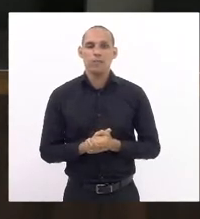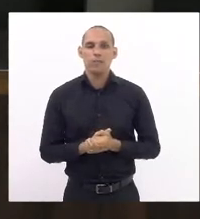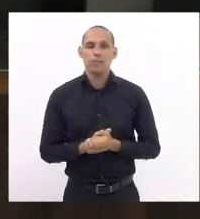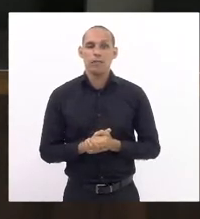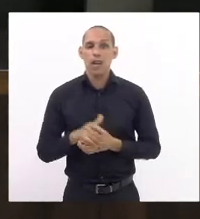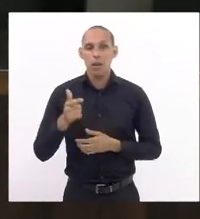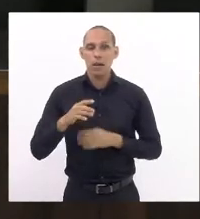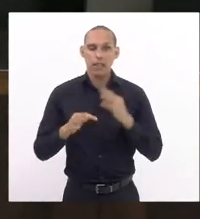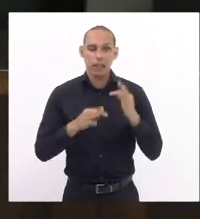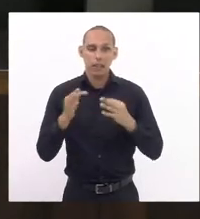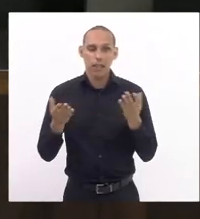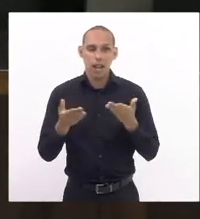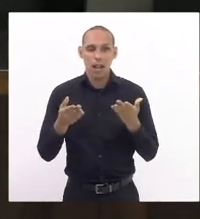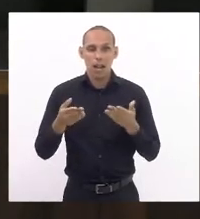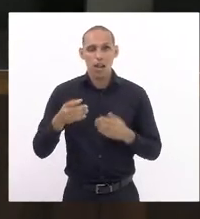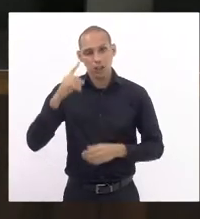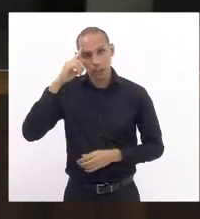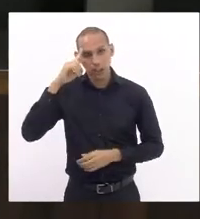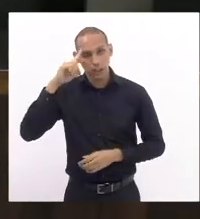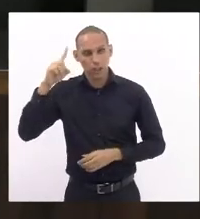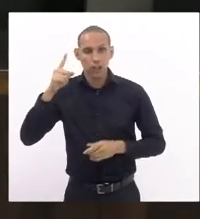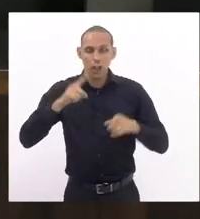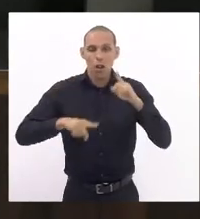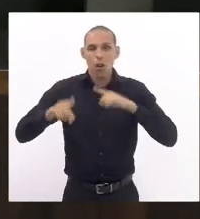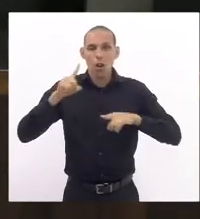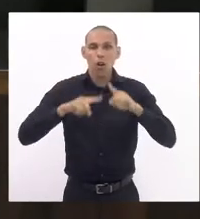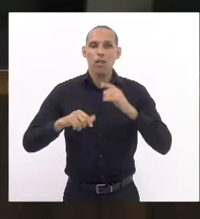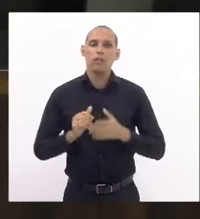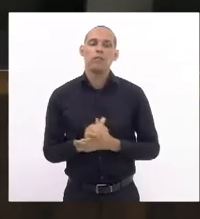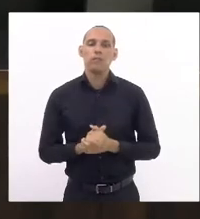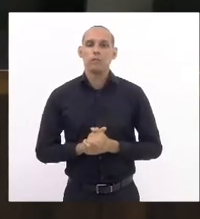a tratar na ordem do dia, a mesma está,